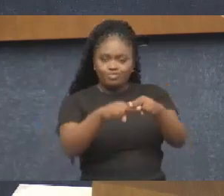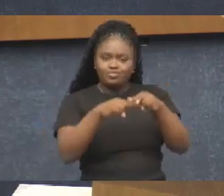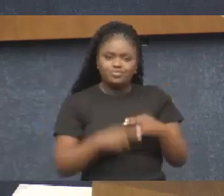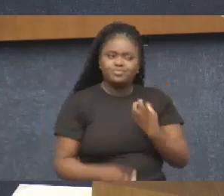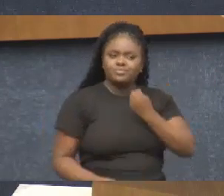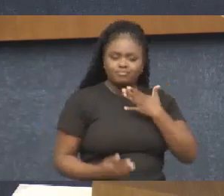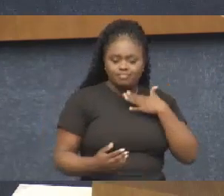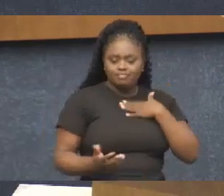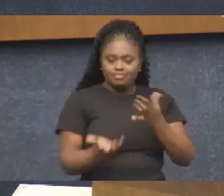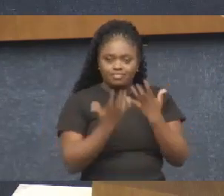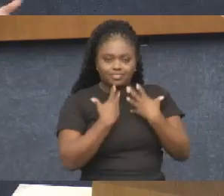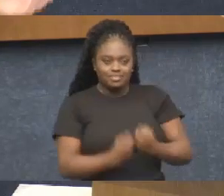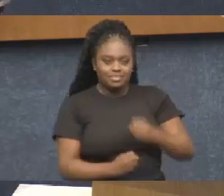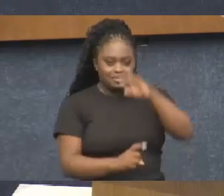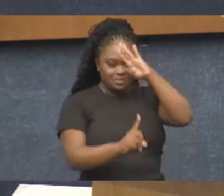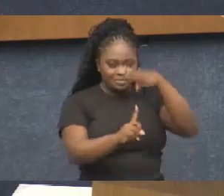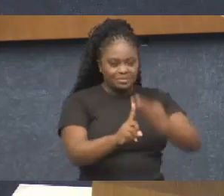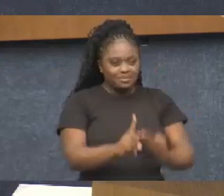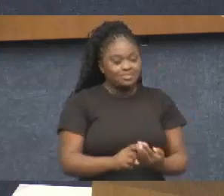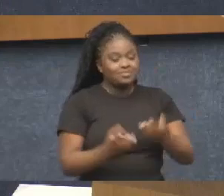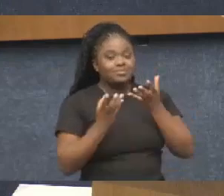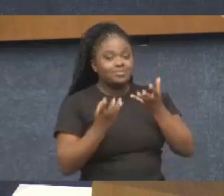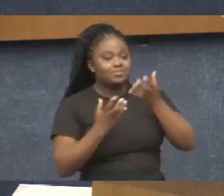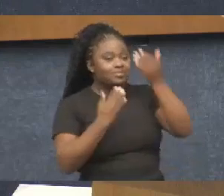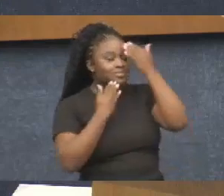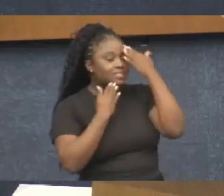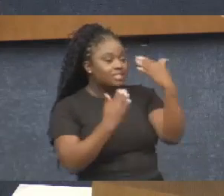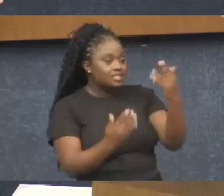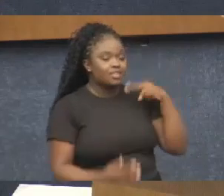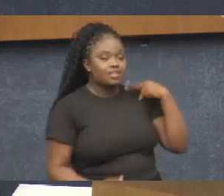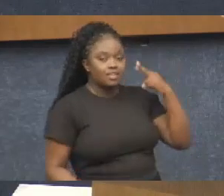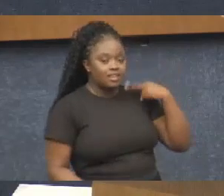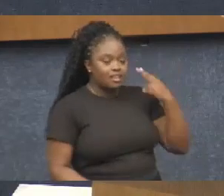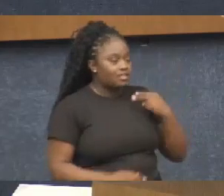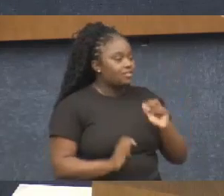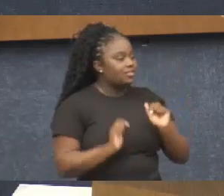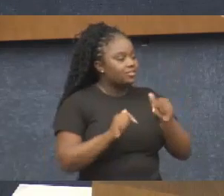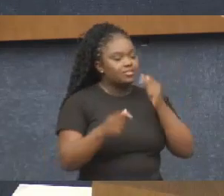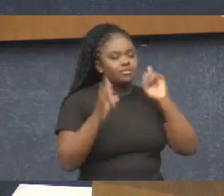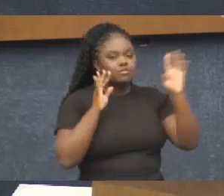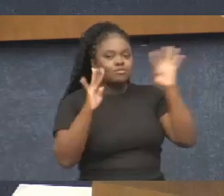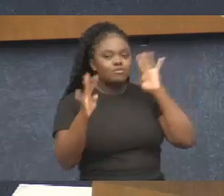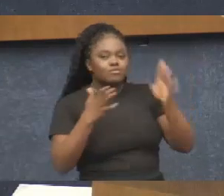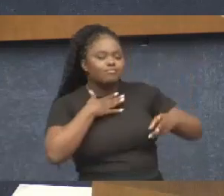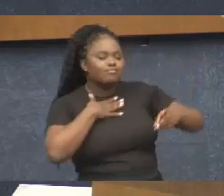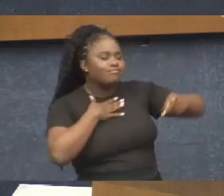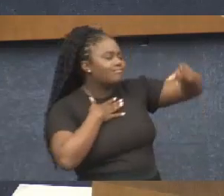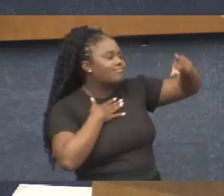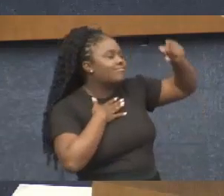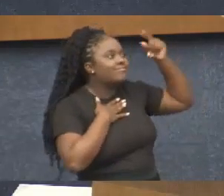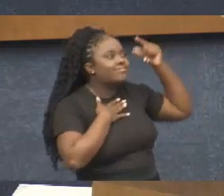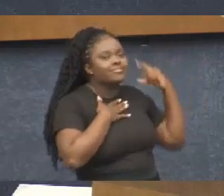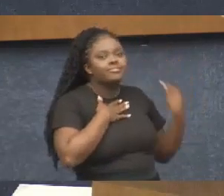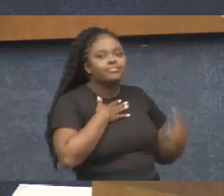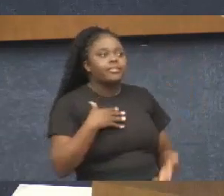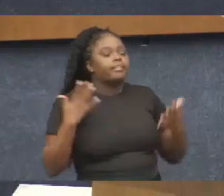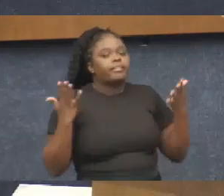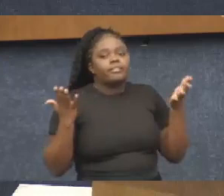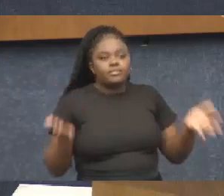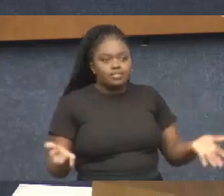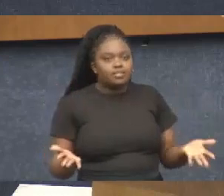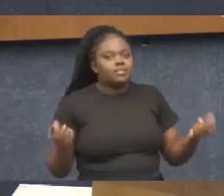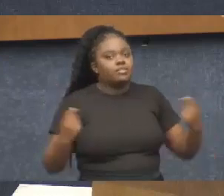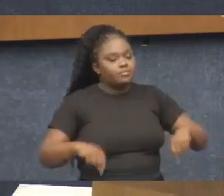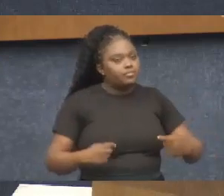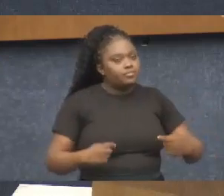homenagem. É, então, eu devo agradecer ao vereador por ter realizado esse sonho meu de tanto tempo. Finalmente, alguém precisava o